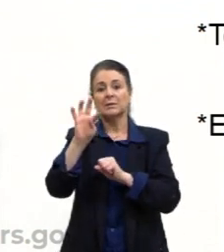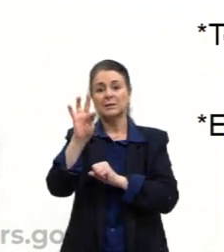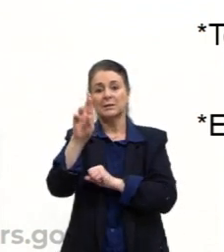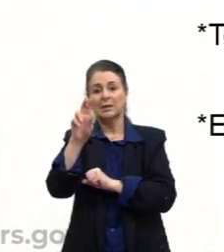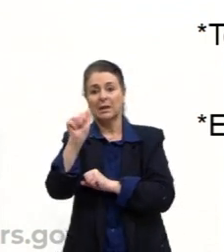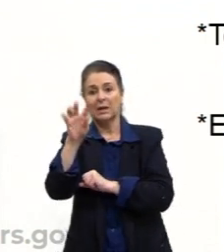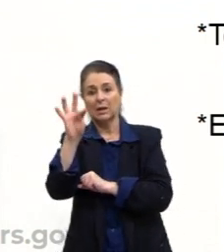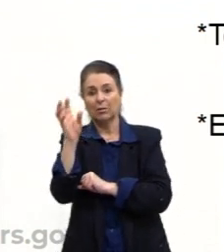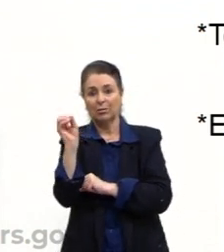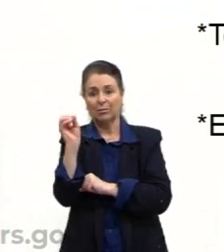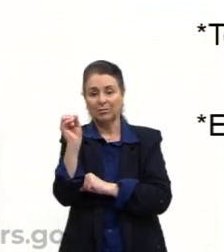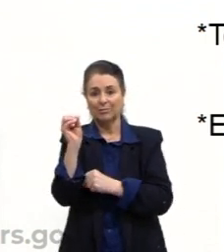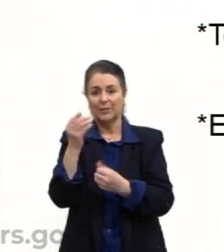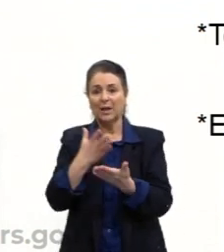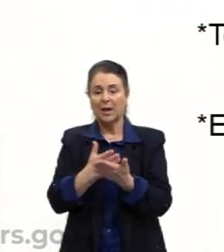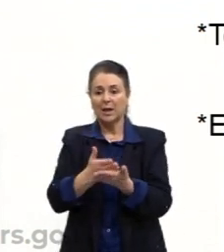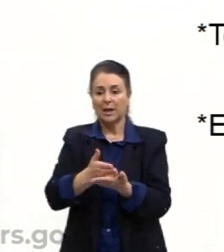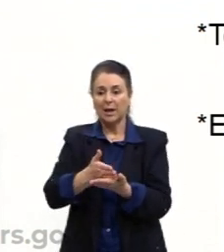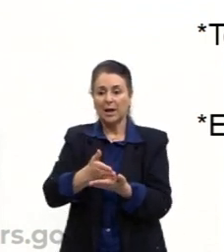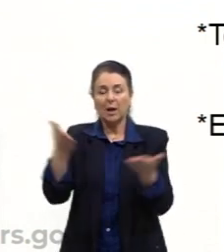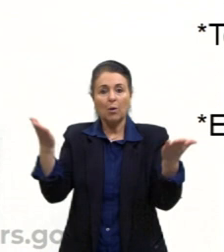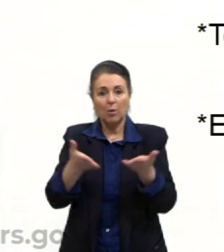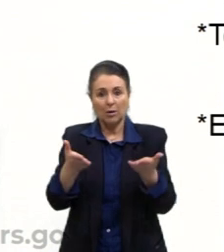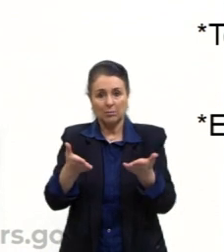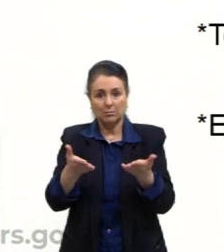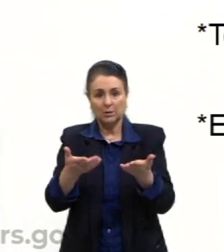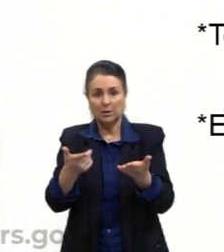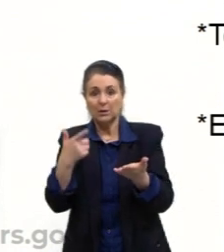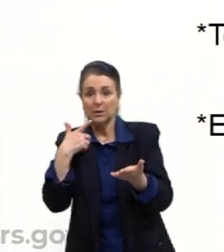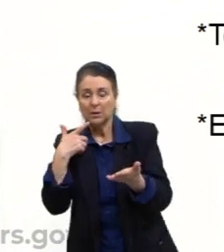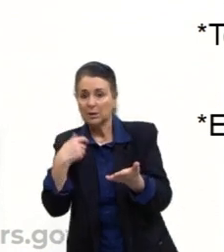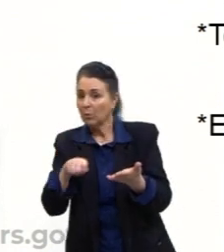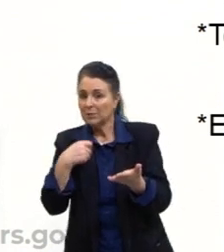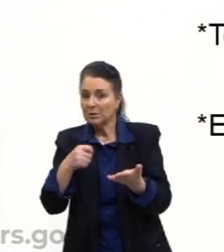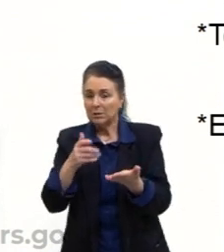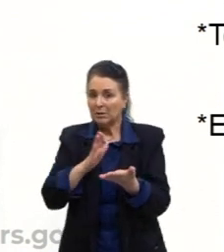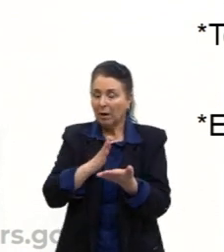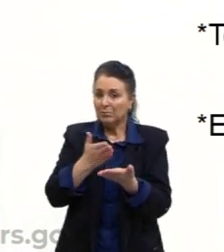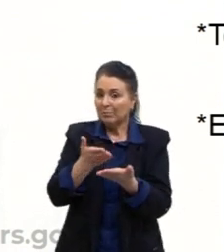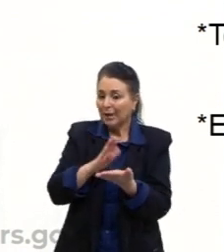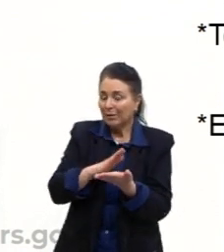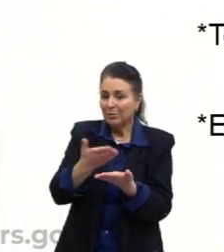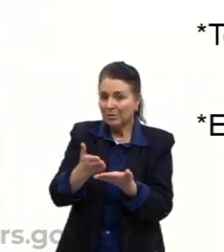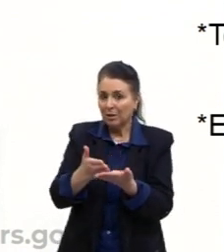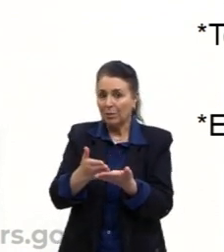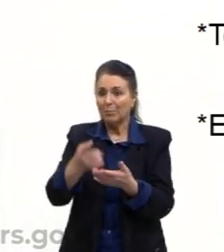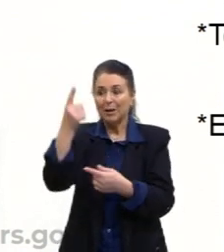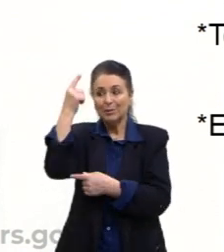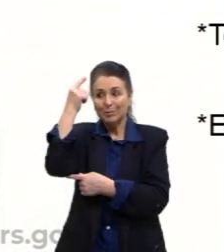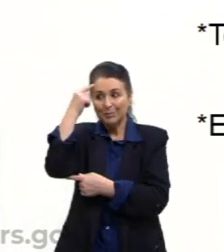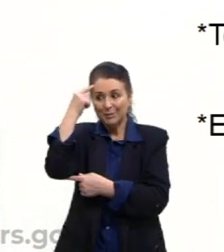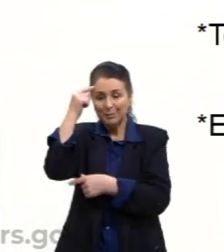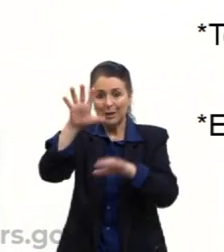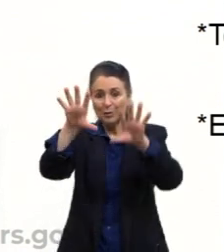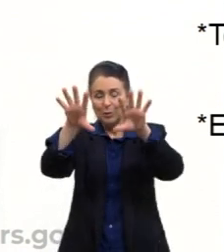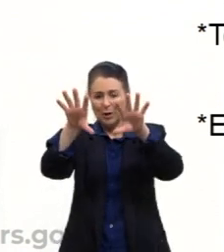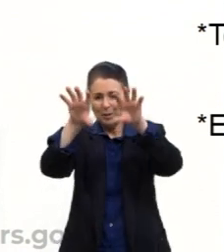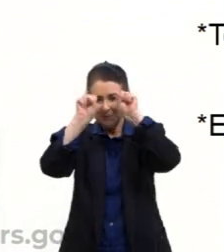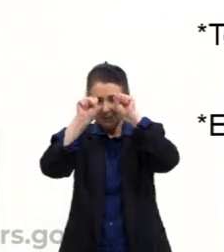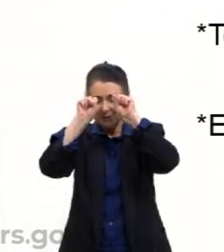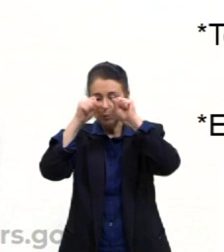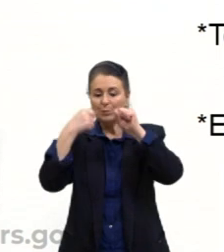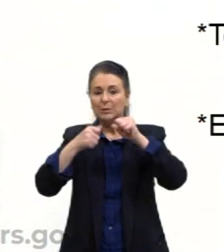né imediato é quando eu não preciso de mediação mas o pensamento abstrato eu preciso explicá-lo preciso